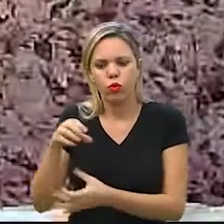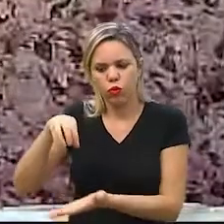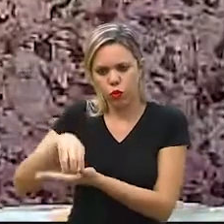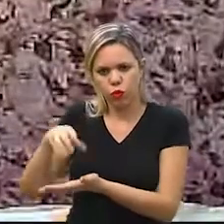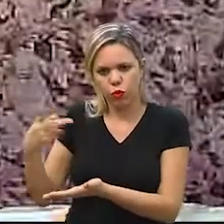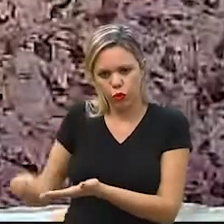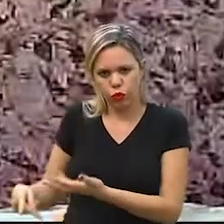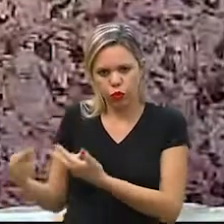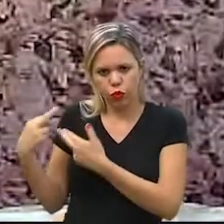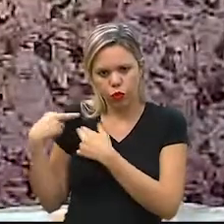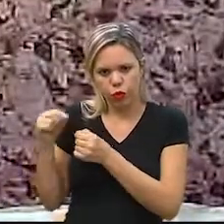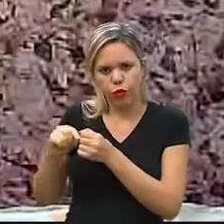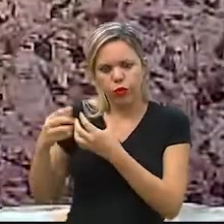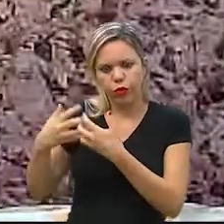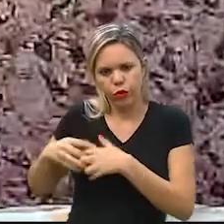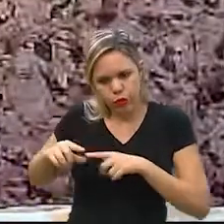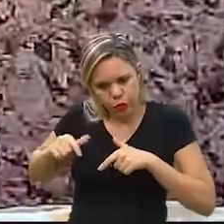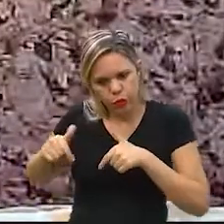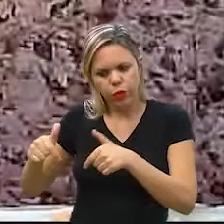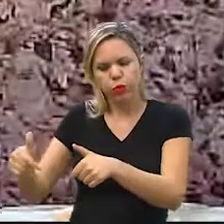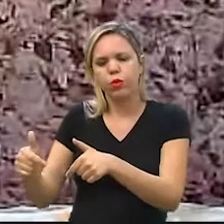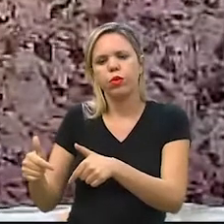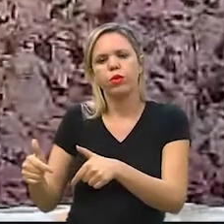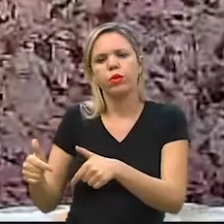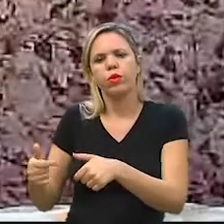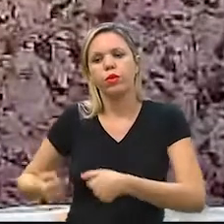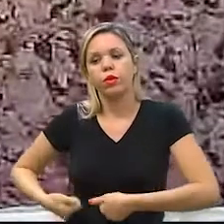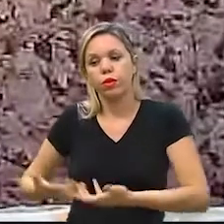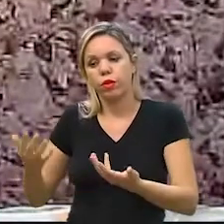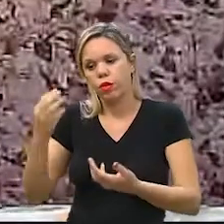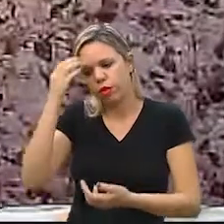já, foi feito o empenho, foi feita a previsão